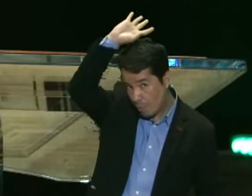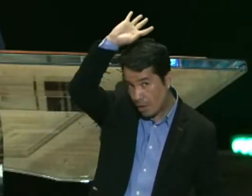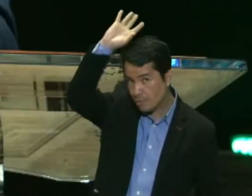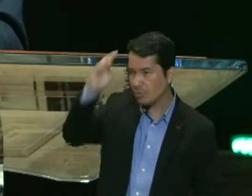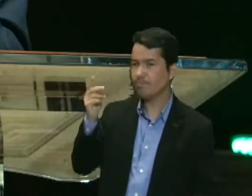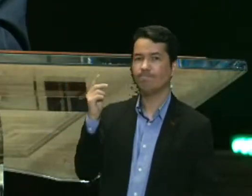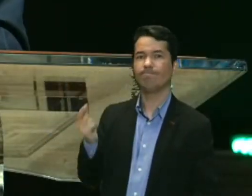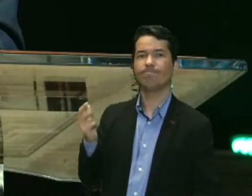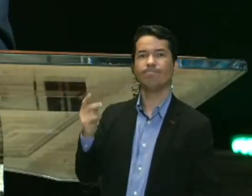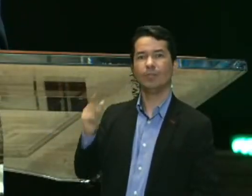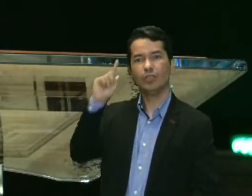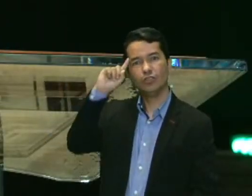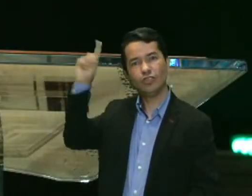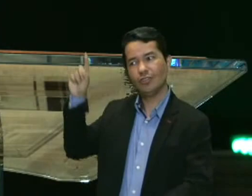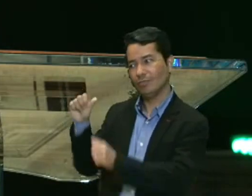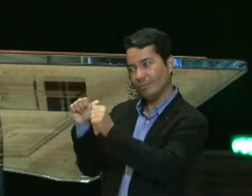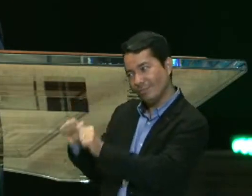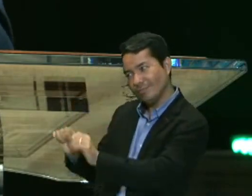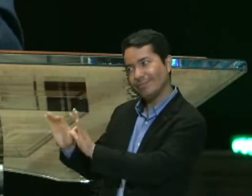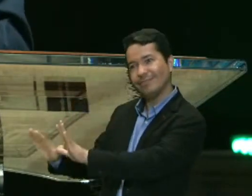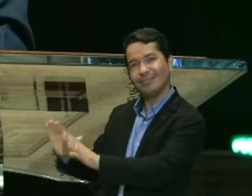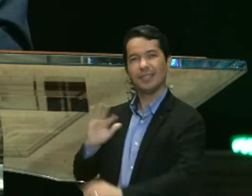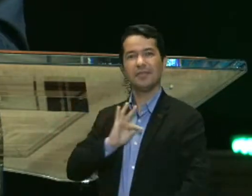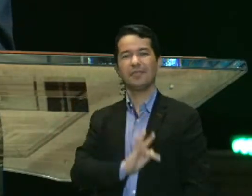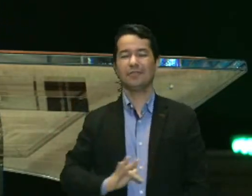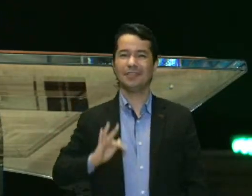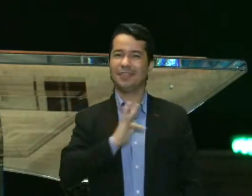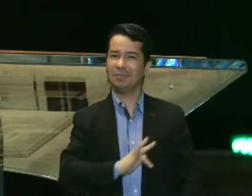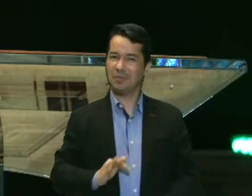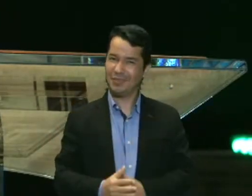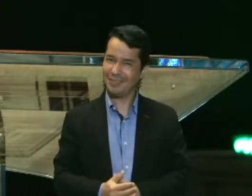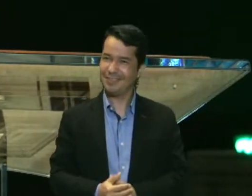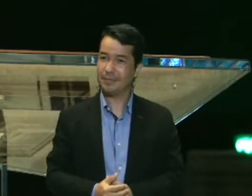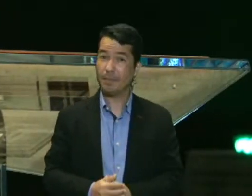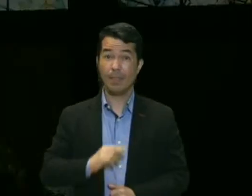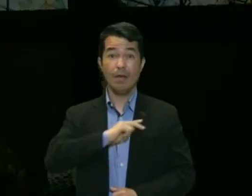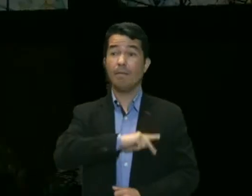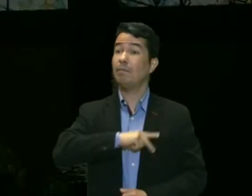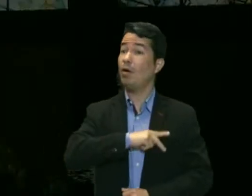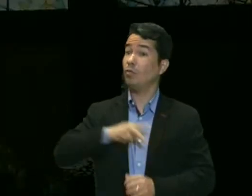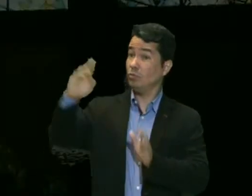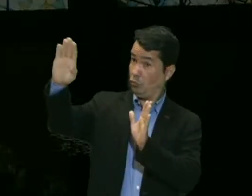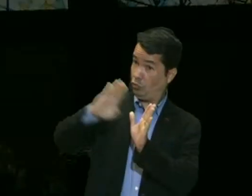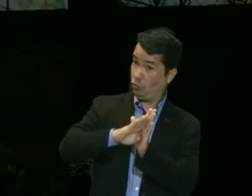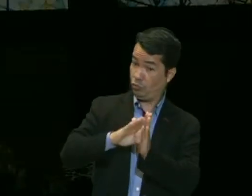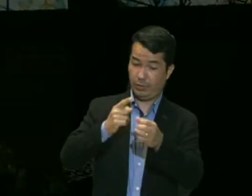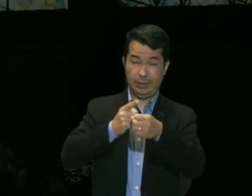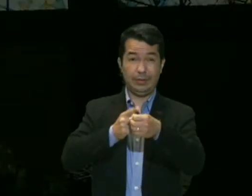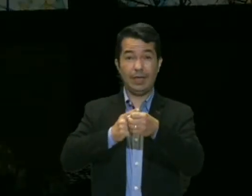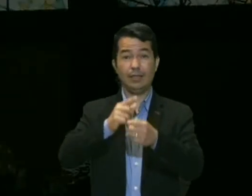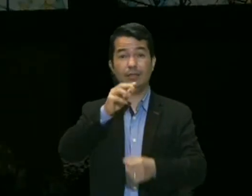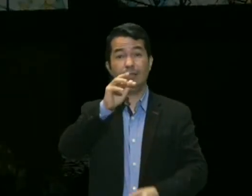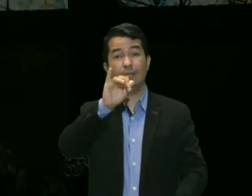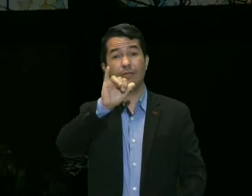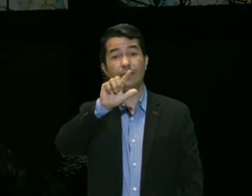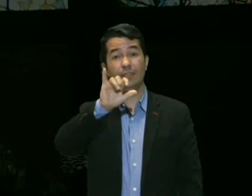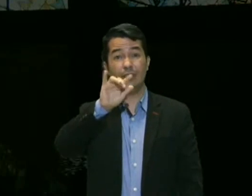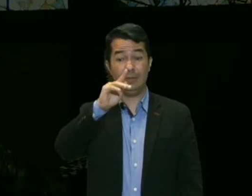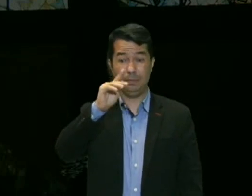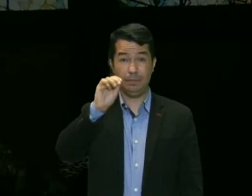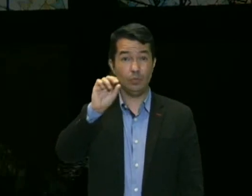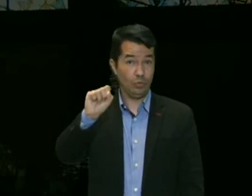O que aconteceu quando Paulo chega nessa cidade de Filipos? Ele reúne um grupo de pessoas e